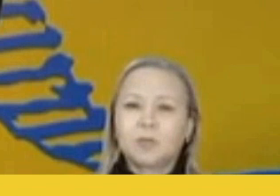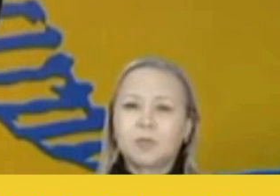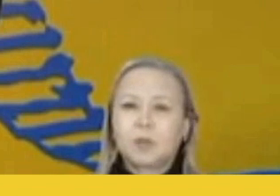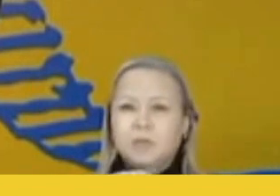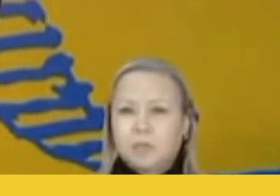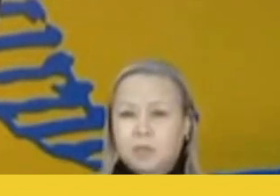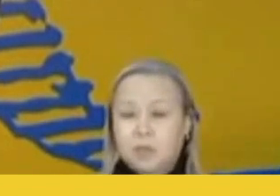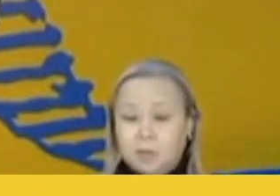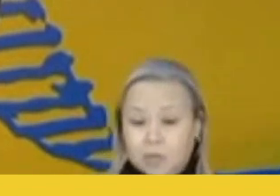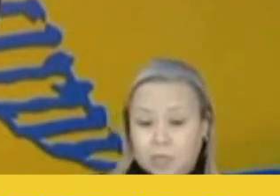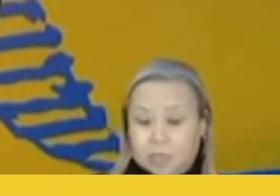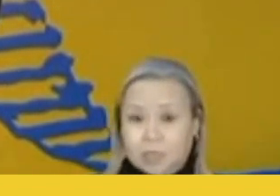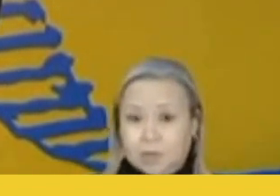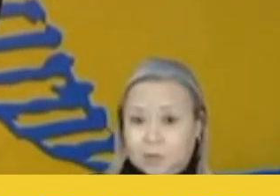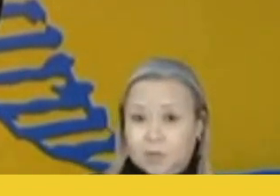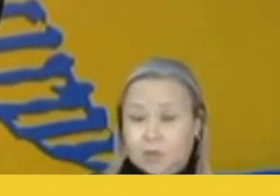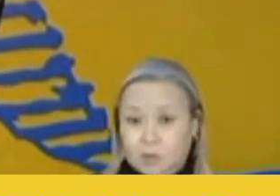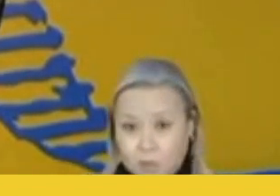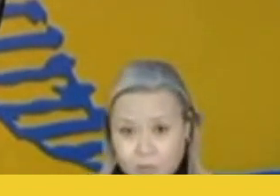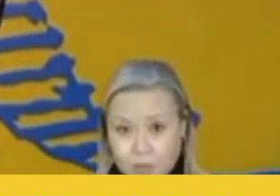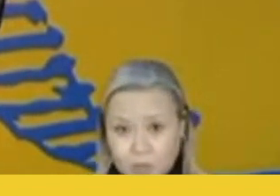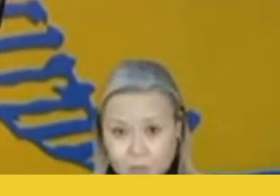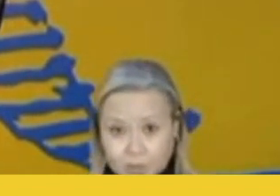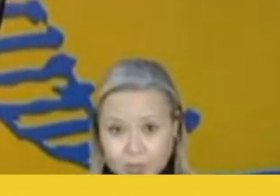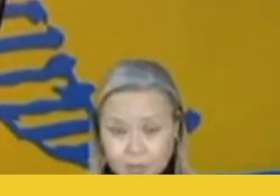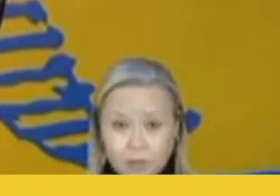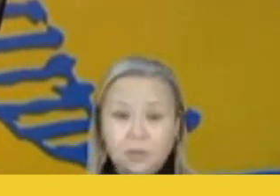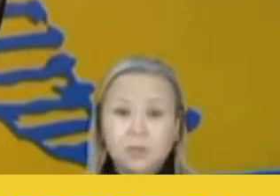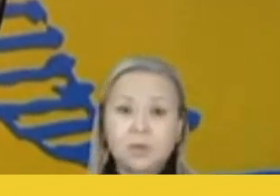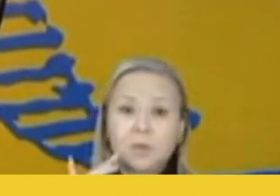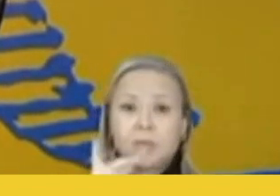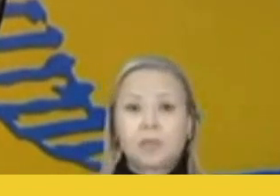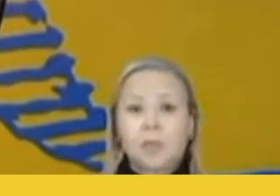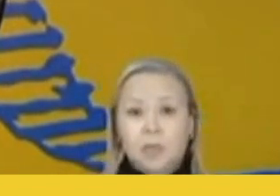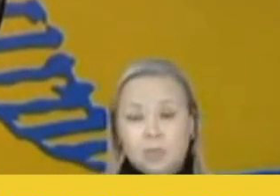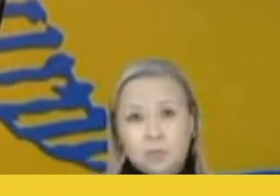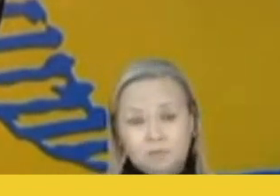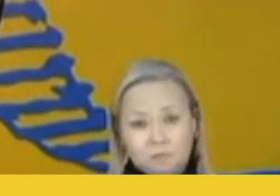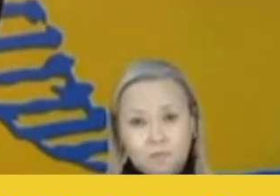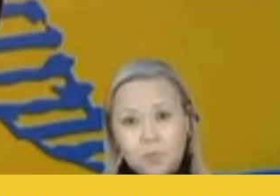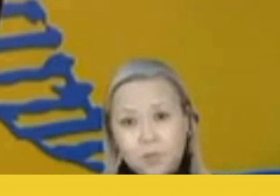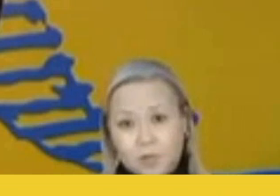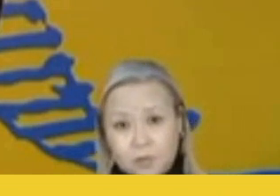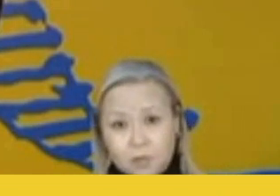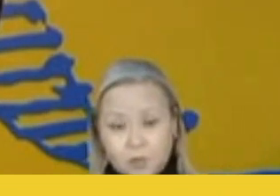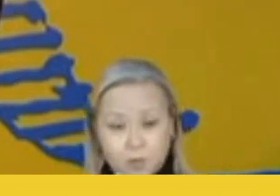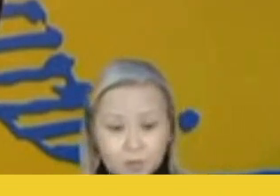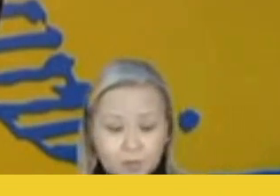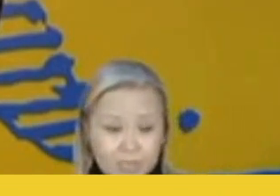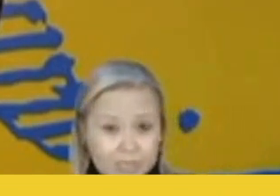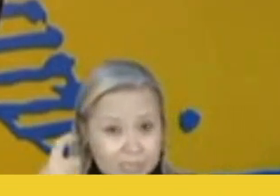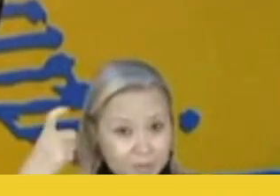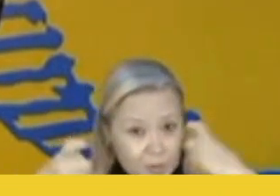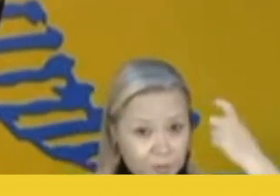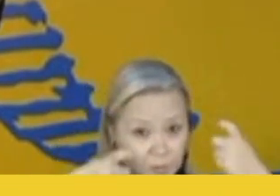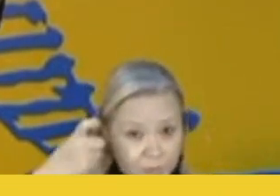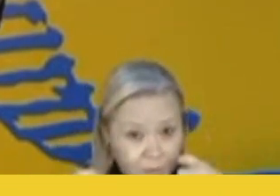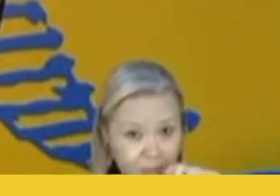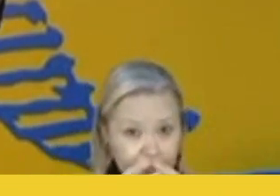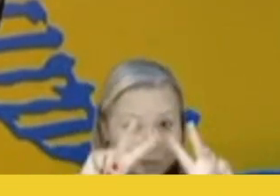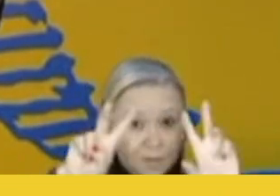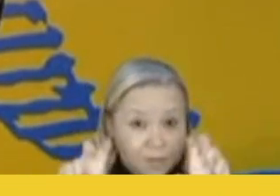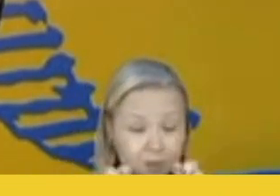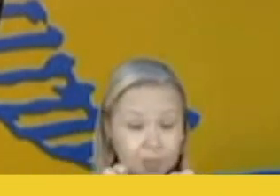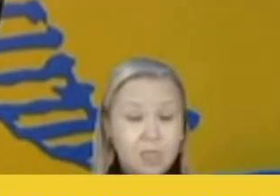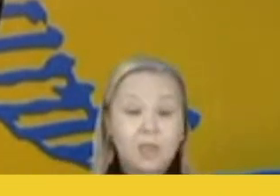as restrições hoje vigentes, nós teremos um cenário em 2023 preocupante no que se refere a